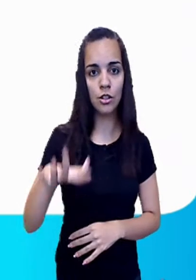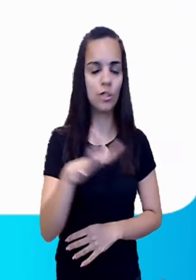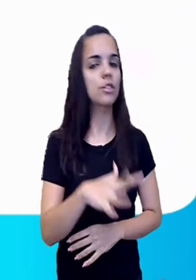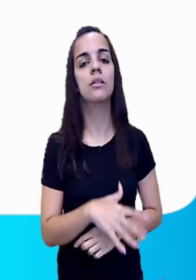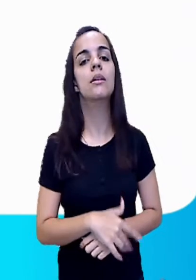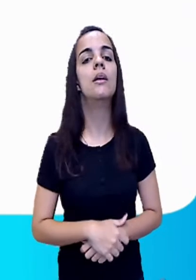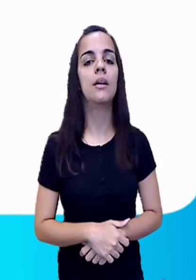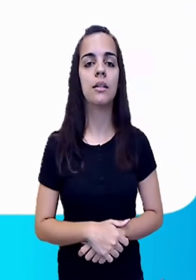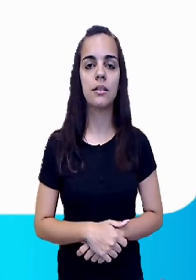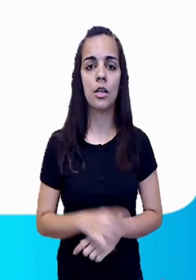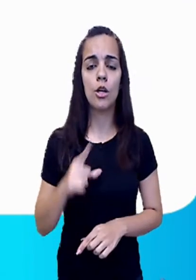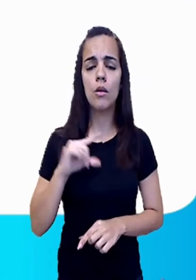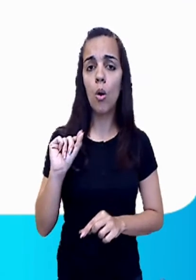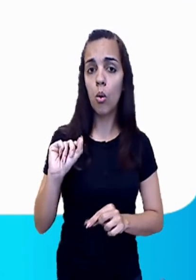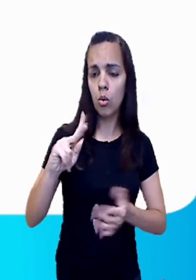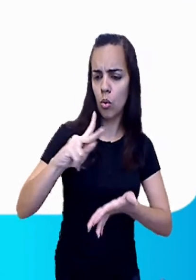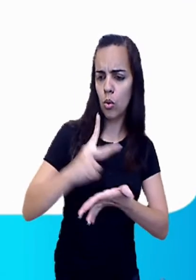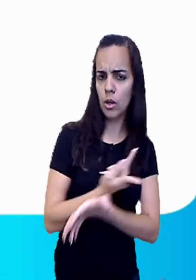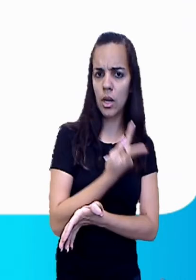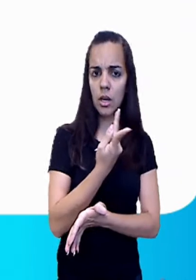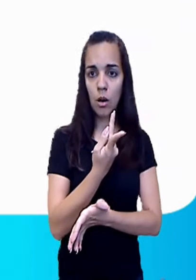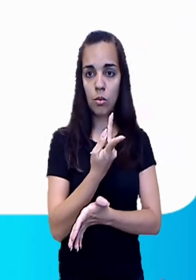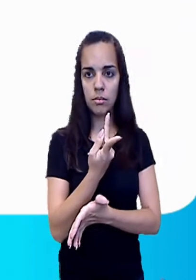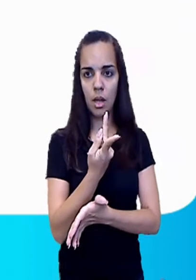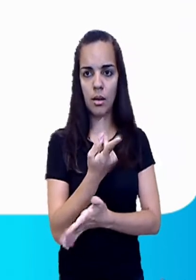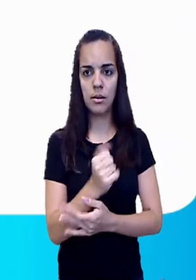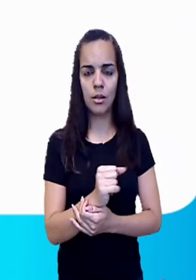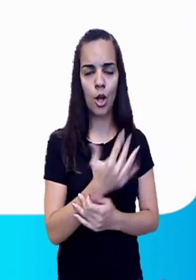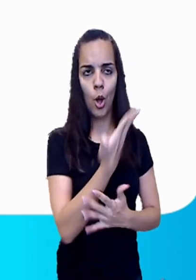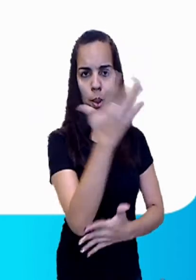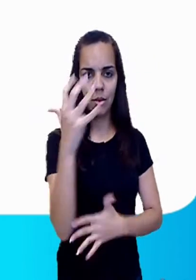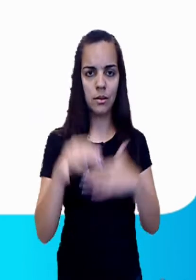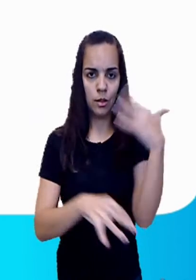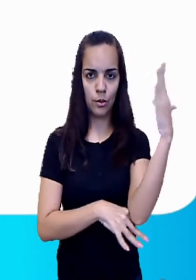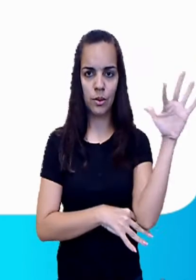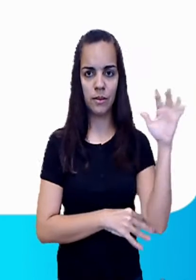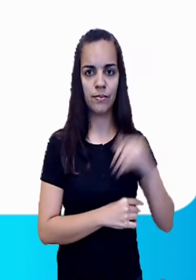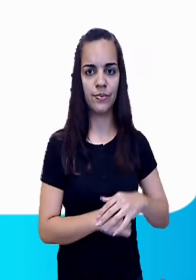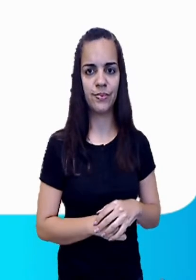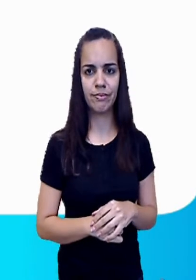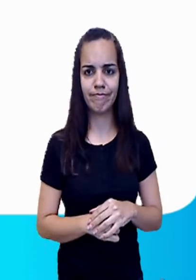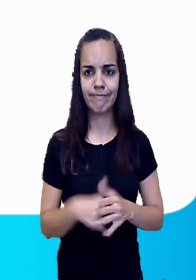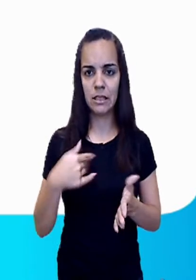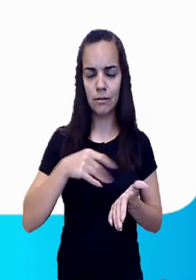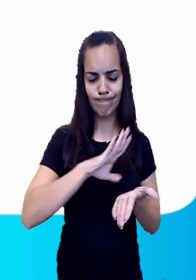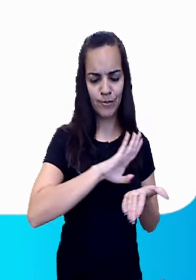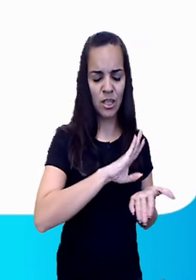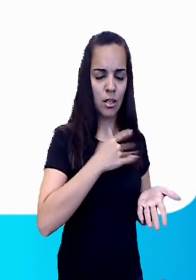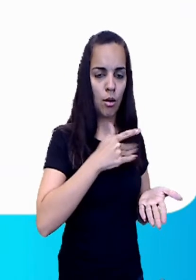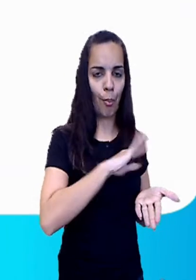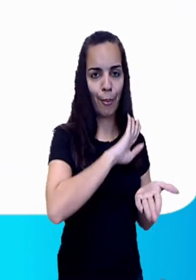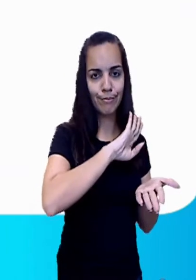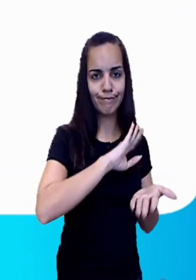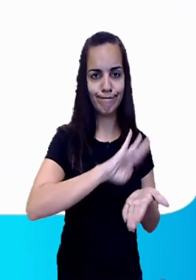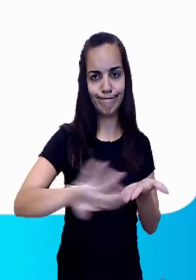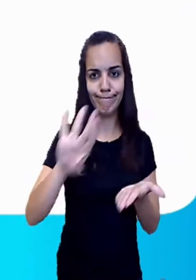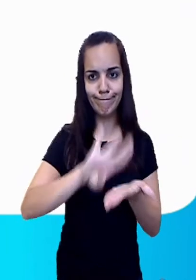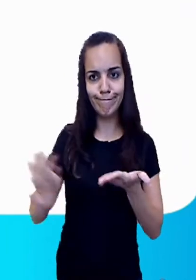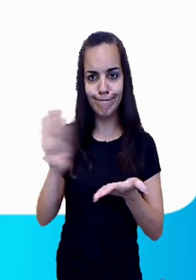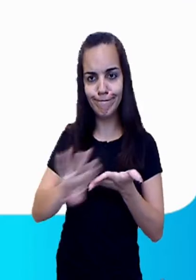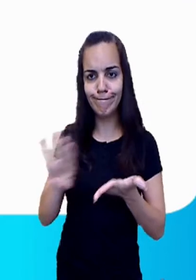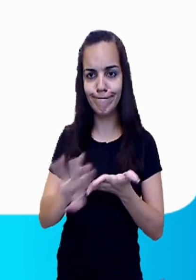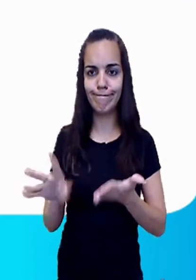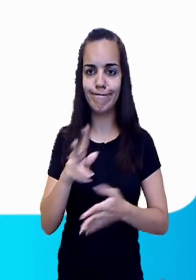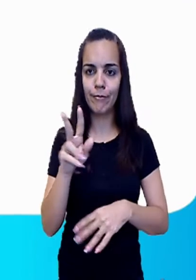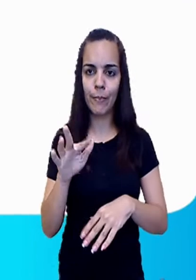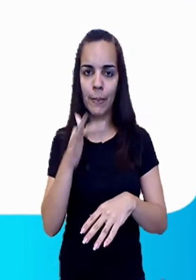lá, vamos ver o que acontece na paisagem. Olha, remoção de vegetação em toda a área de